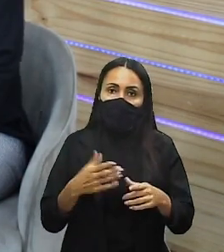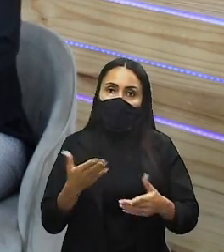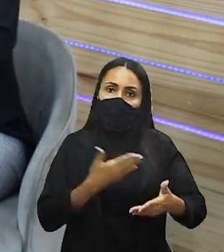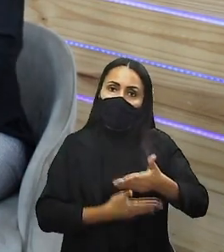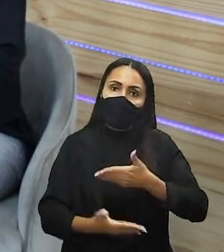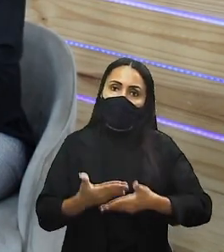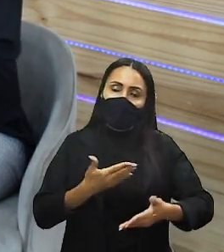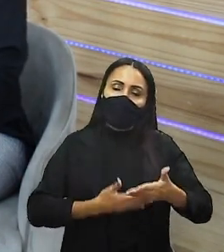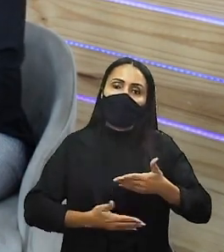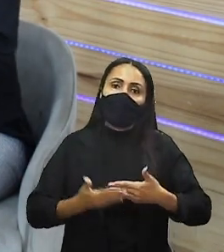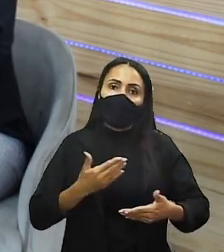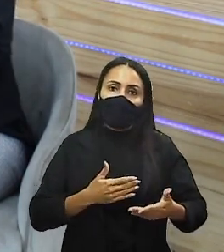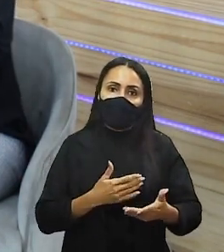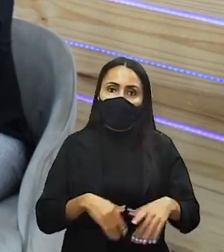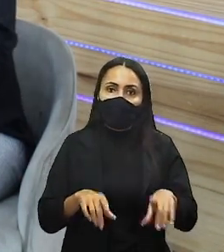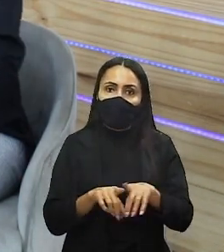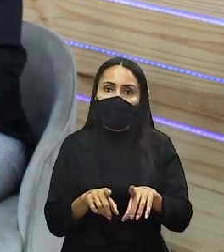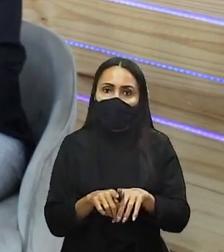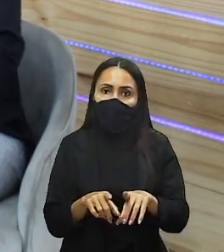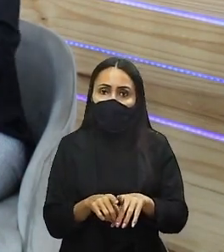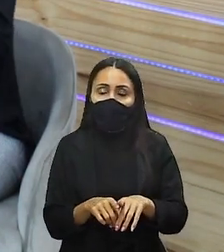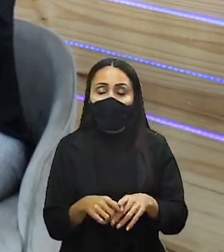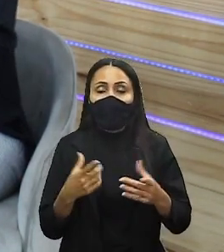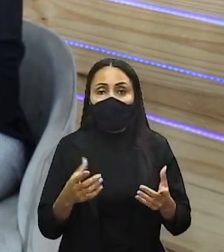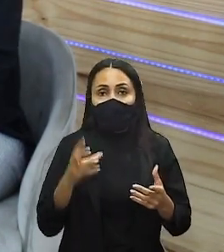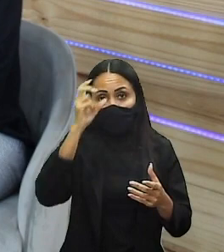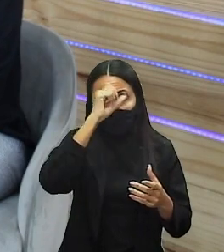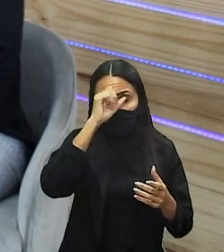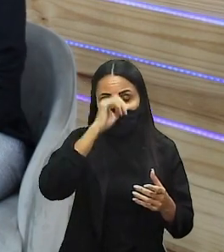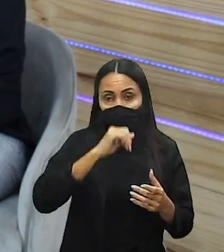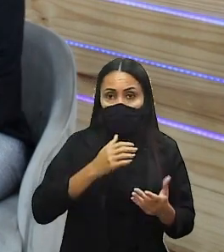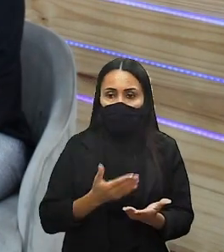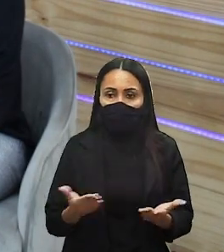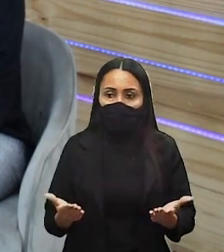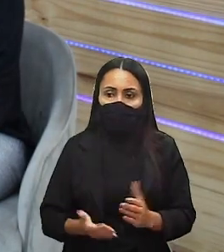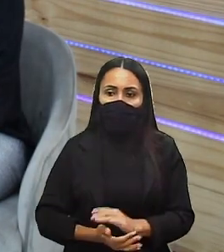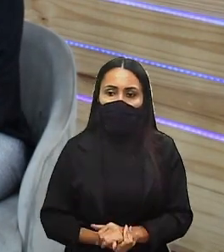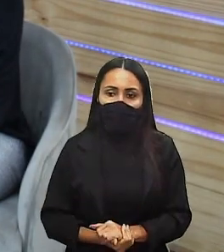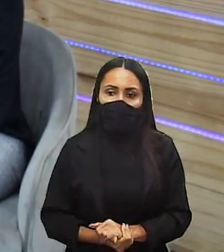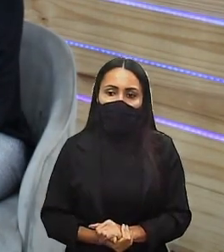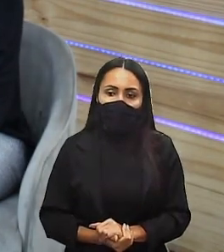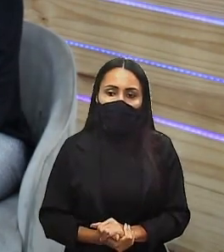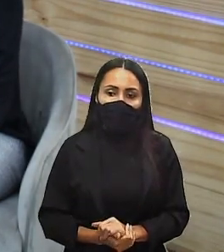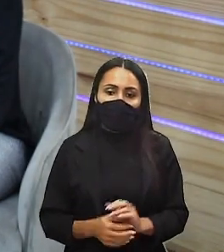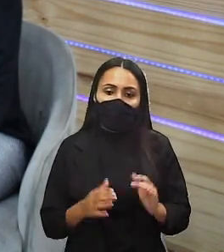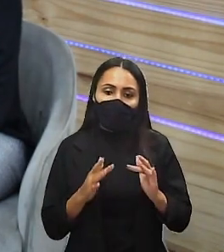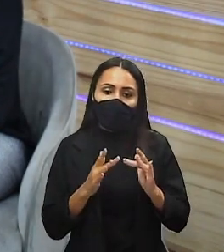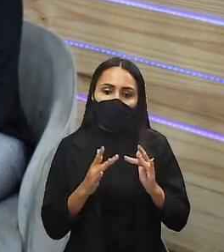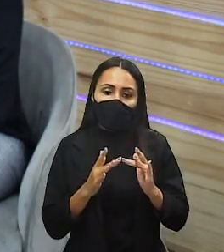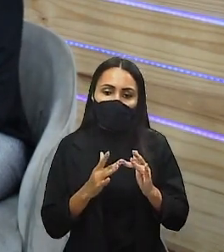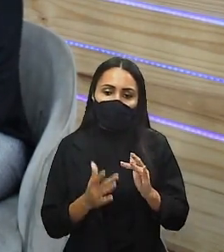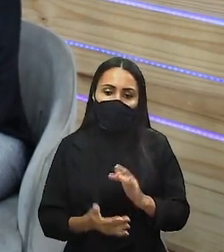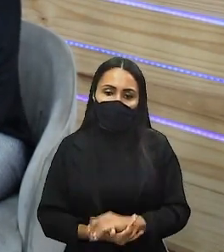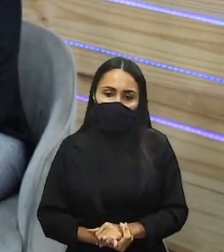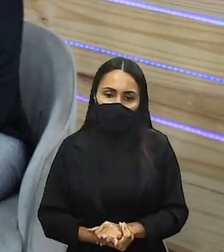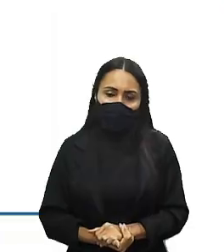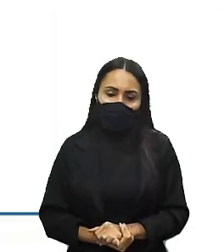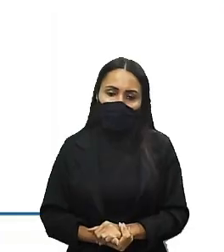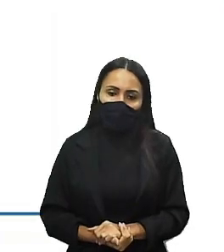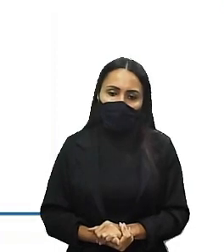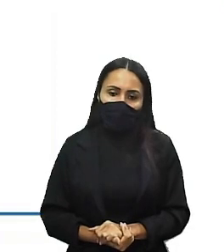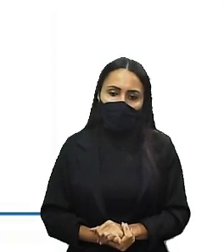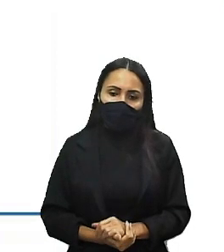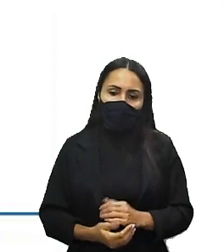Você está trocando com os usuários, às vezes você tem muito mais a aprender que ele, né? No contato do dia a dia. Nas